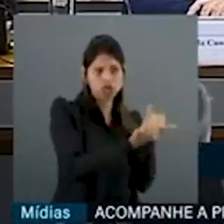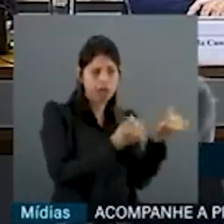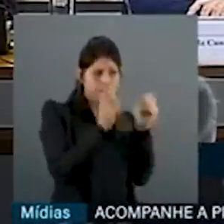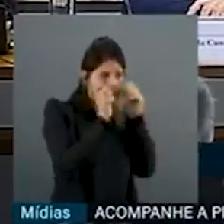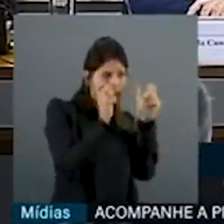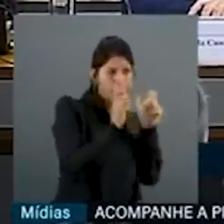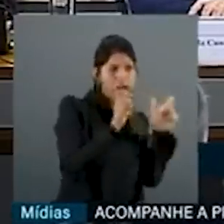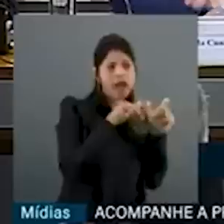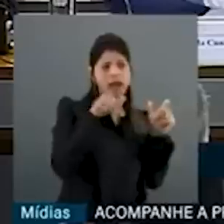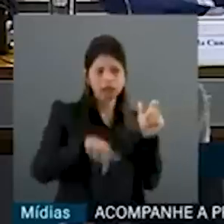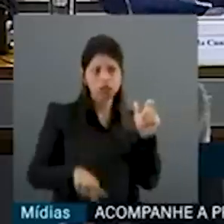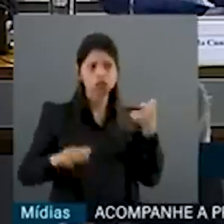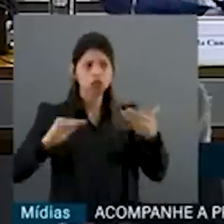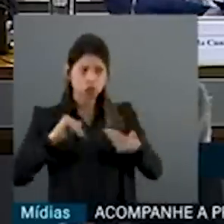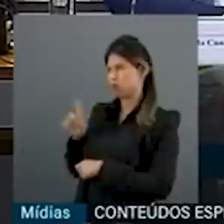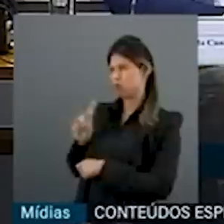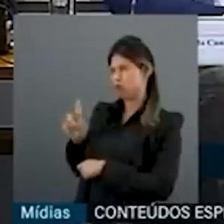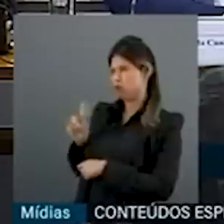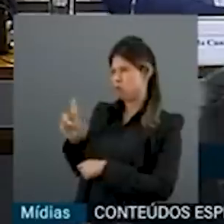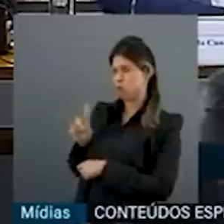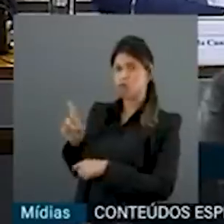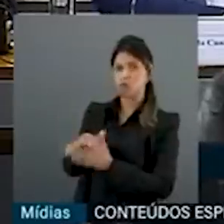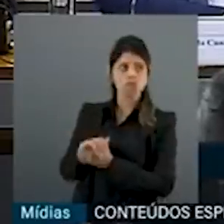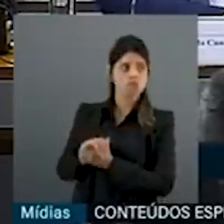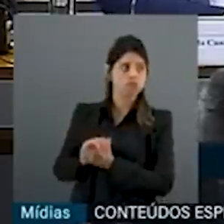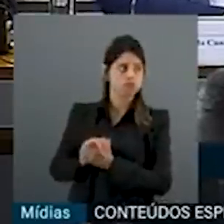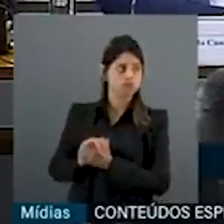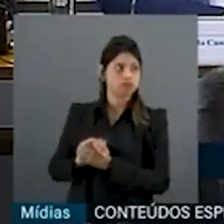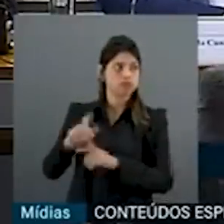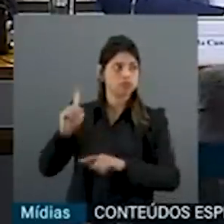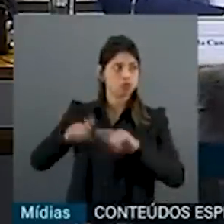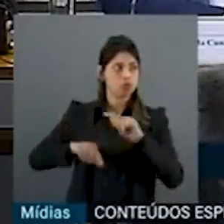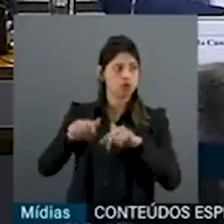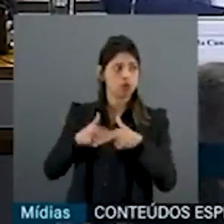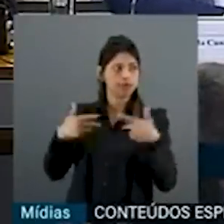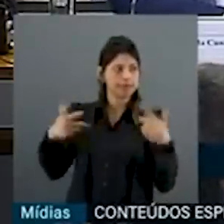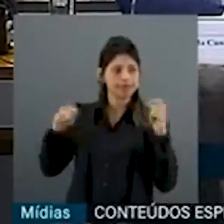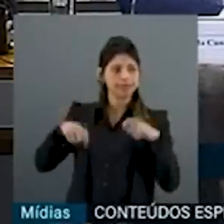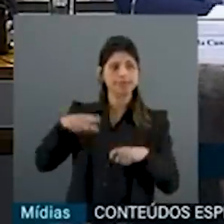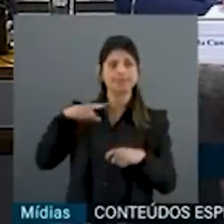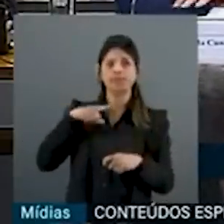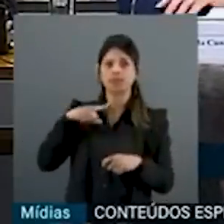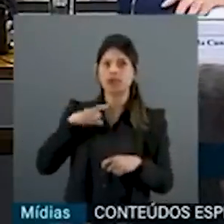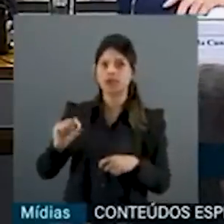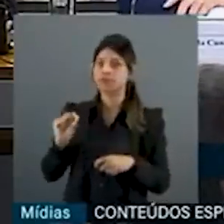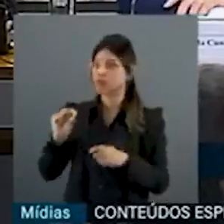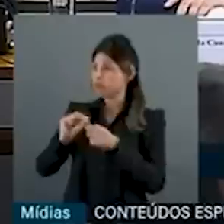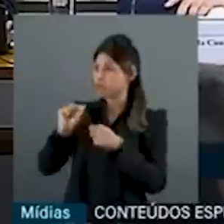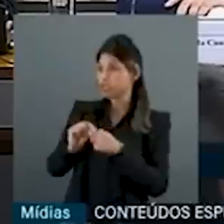Congresso Nacional? Não, eu não adulterei. Eu fiz os dois relatórios. Eu fiz o primeiro uma